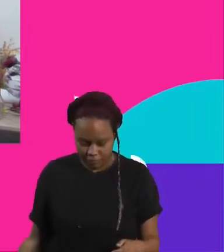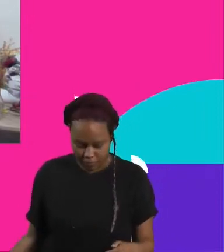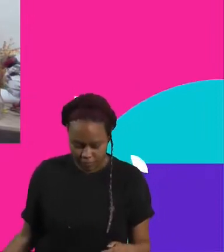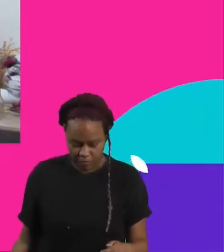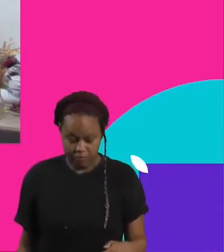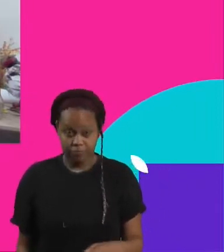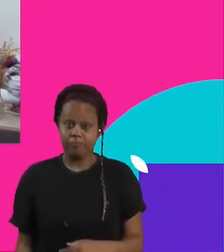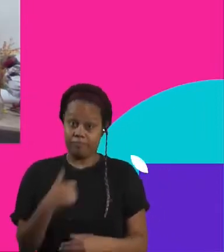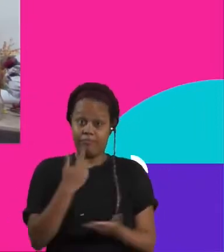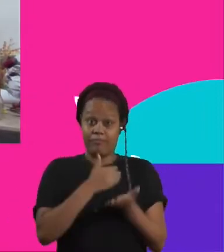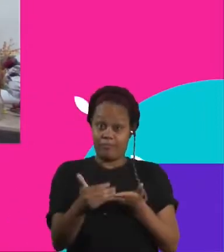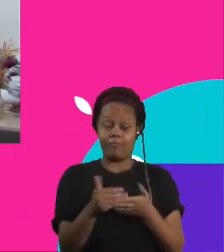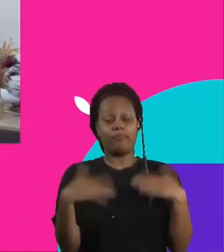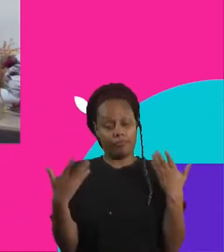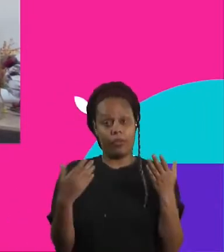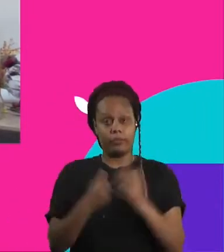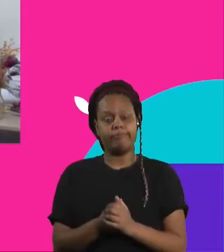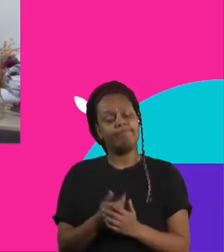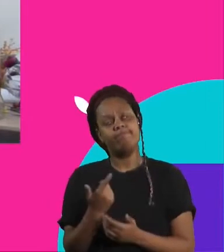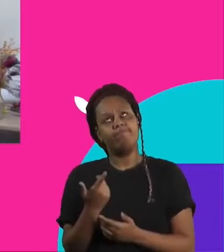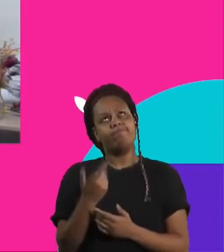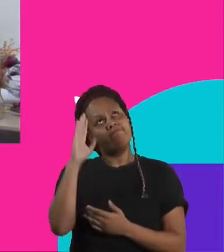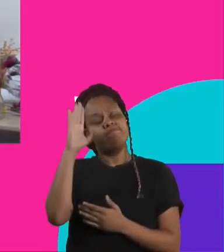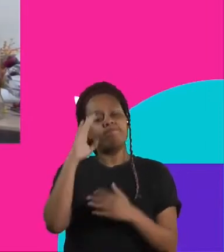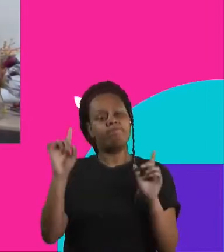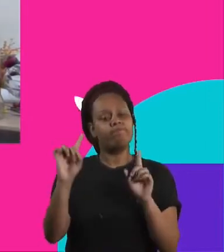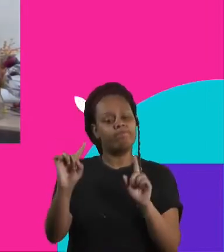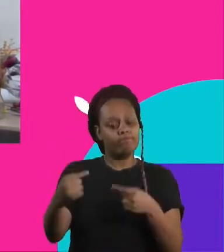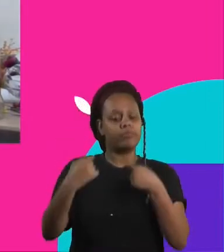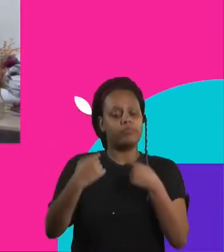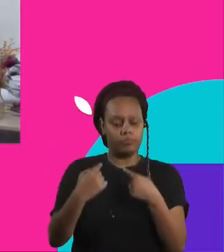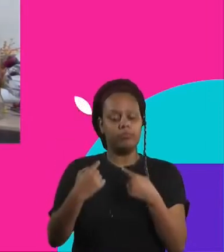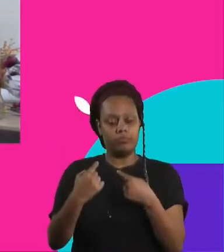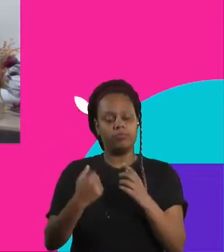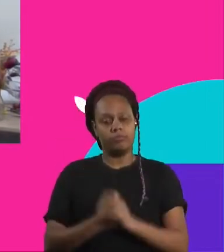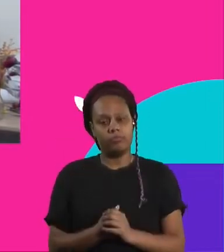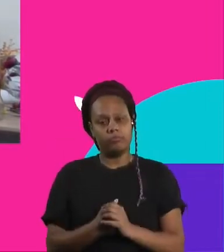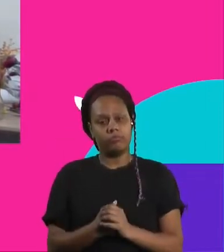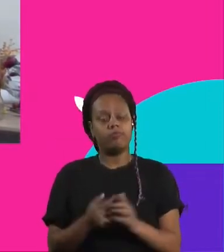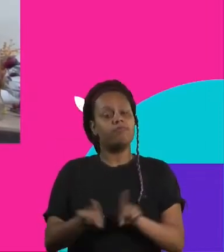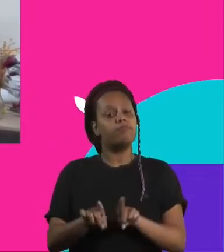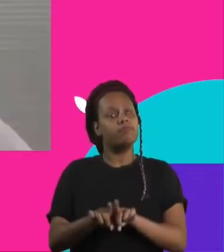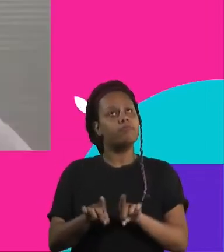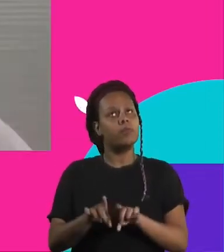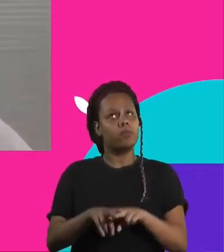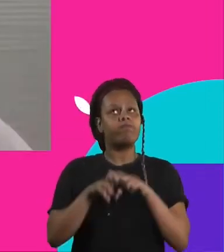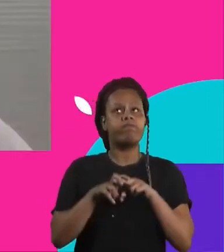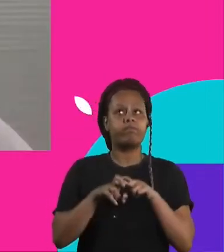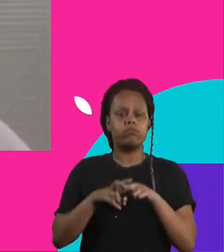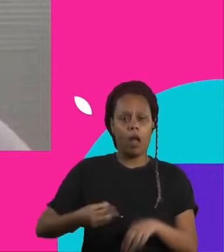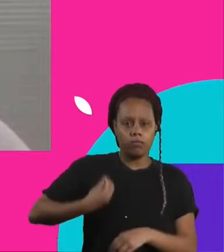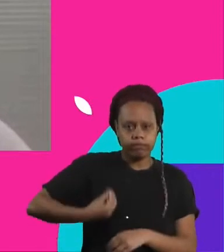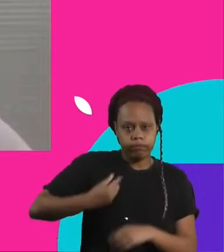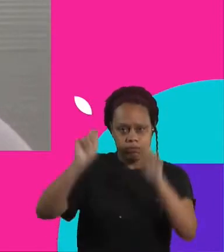Vamos lá, deixa eu começar então, Thiago. Eu acho que o principal desafio, e acho que é o motivo até da existência do festival, de